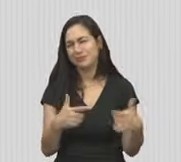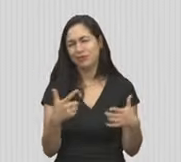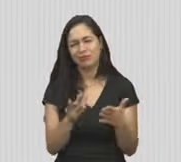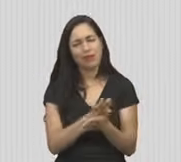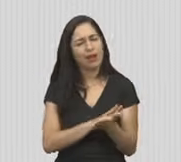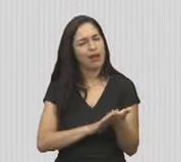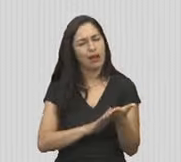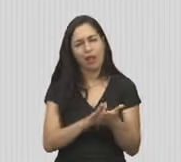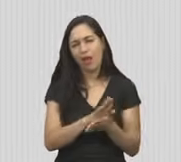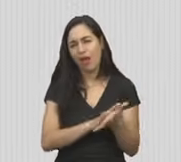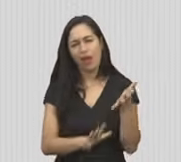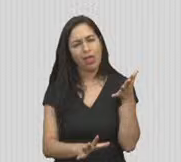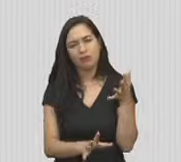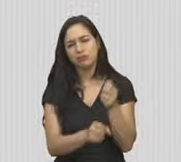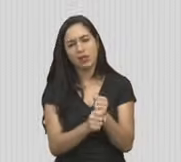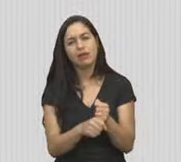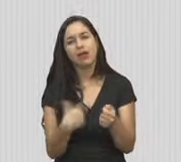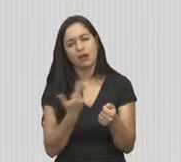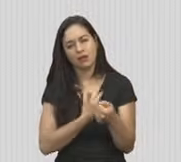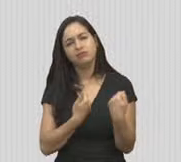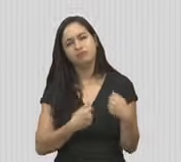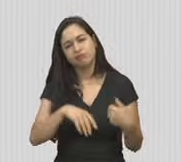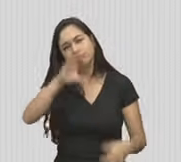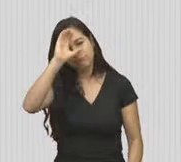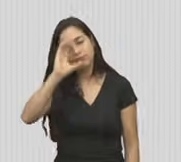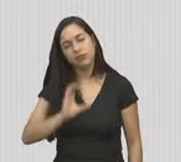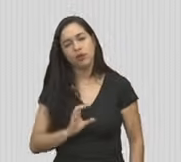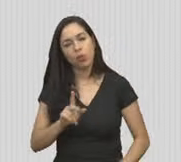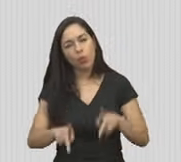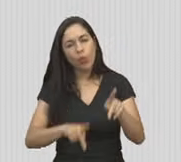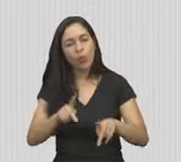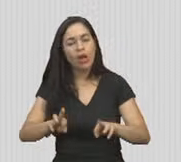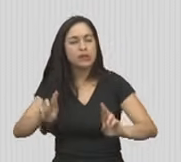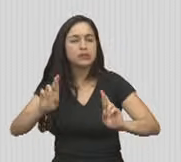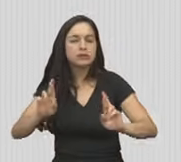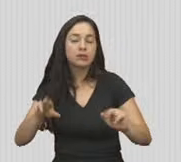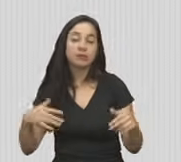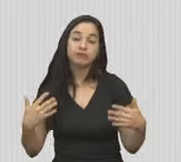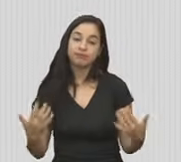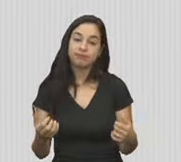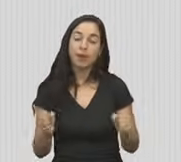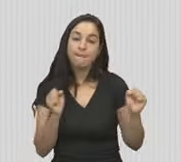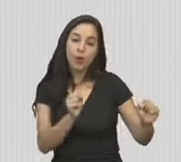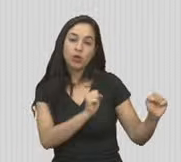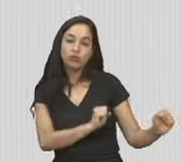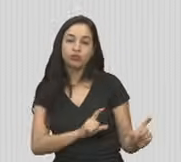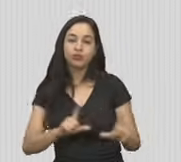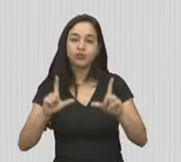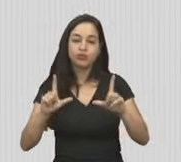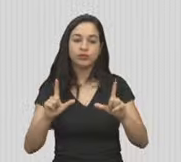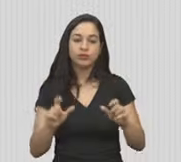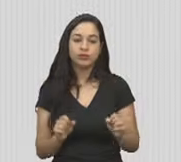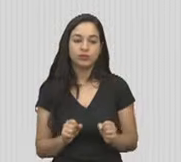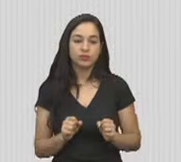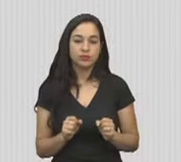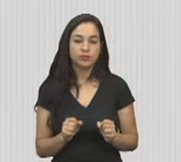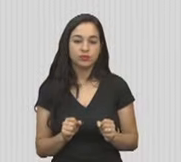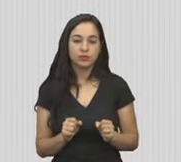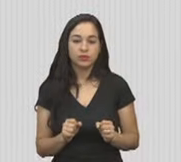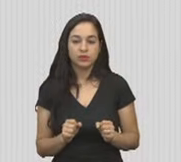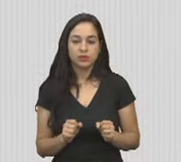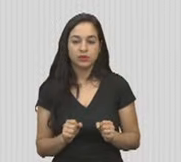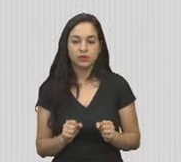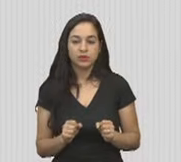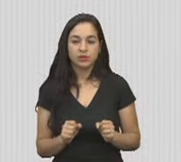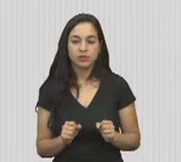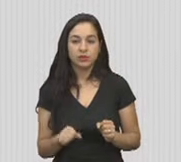resultado que toda a cidadania, toda a população espera. Pode avançar, por favor? Então, de novo,